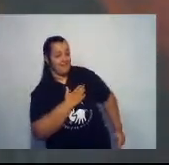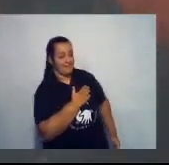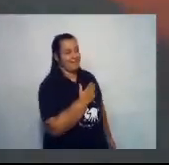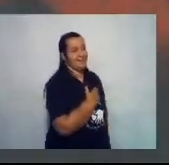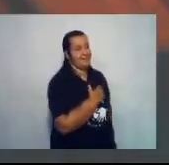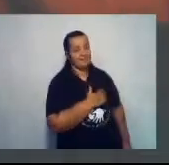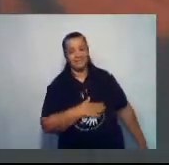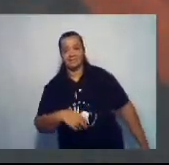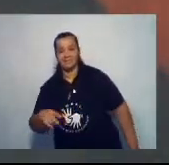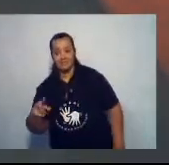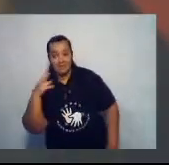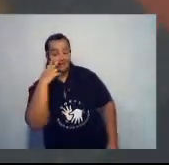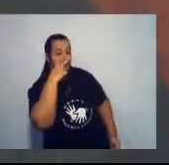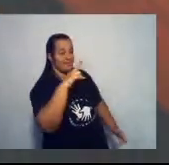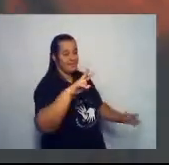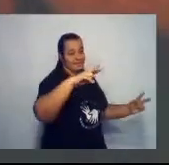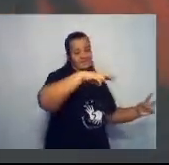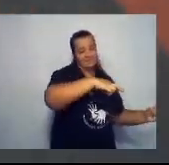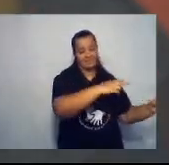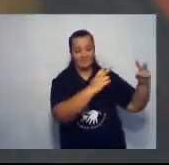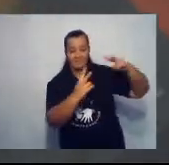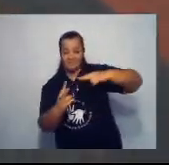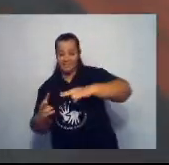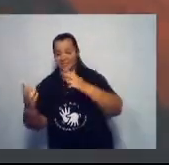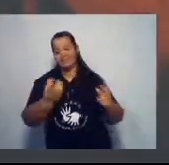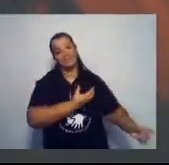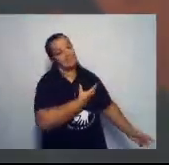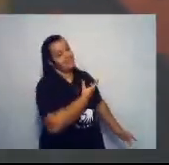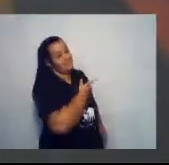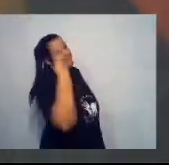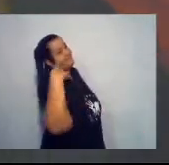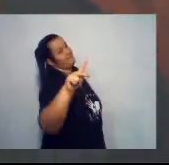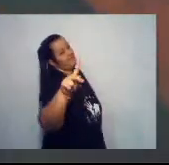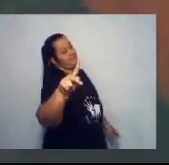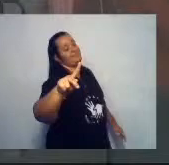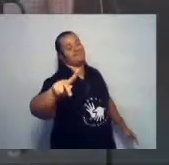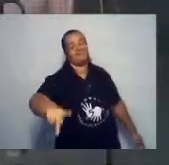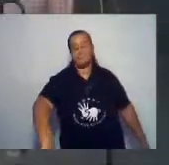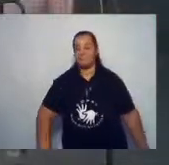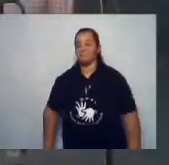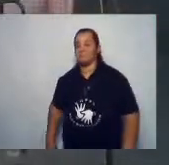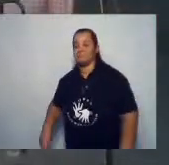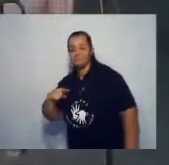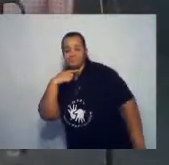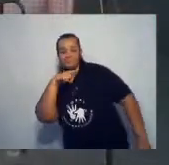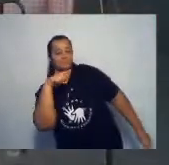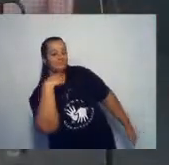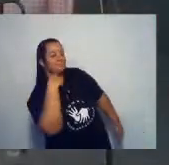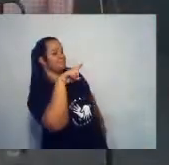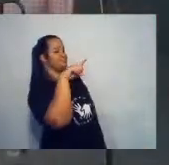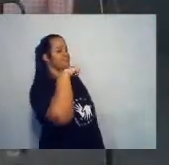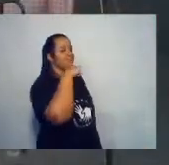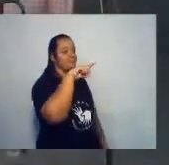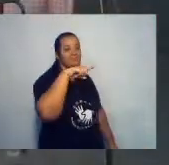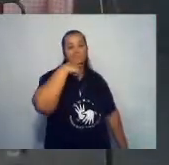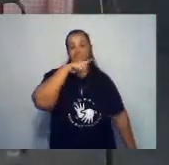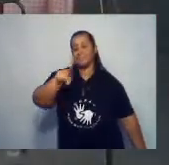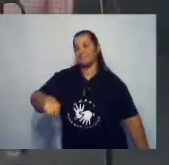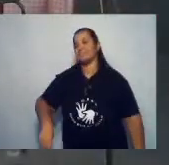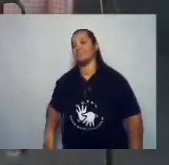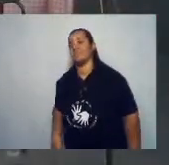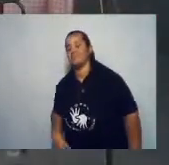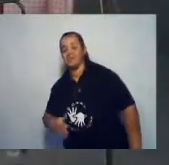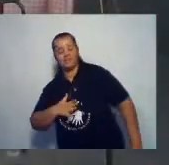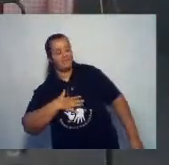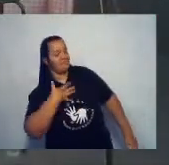o meu, tantos olhares me olhando e eu querendo o seu. Eu não